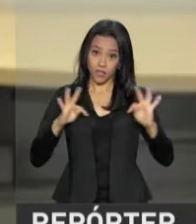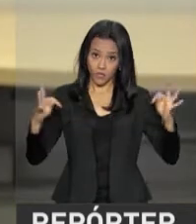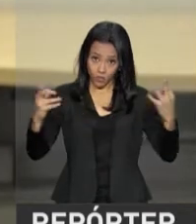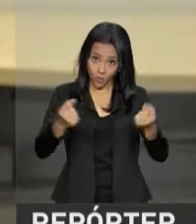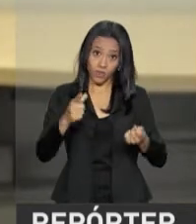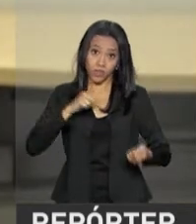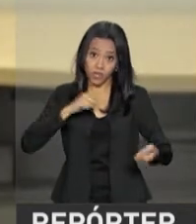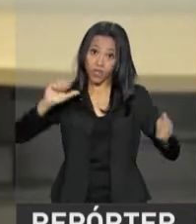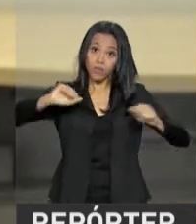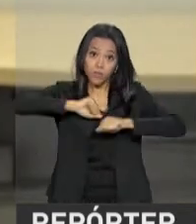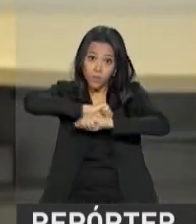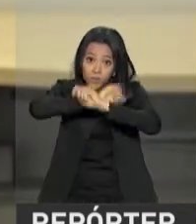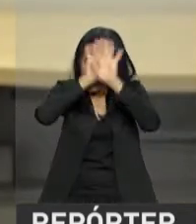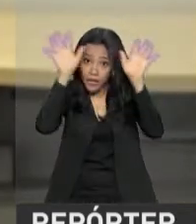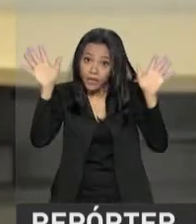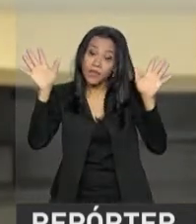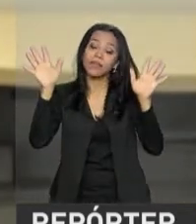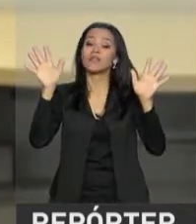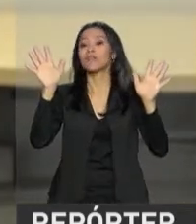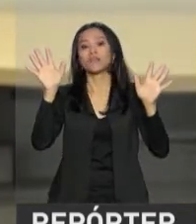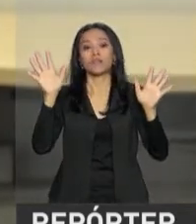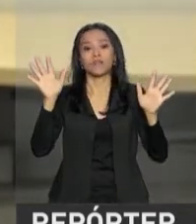absoluta clareza que